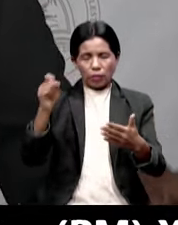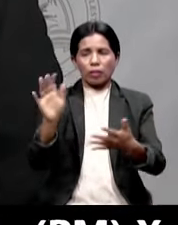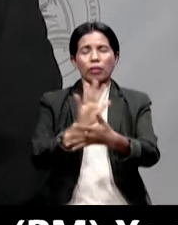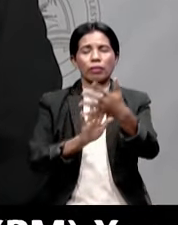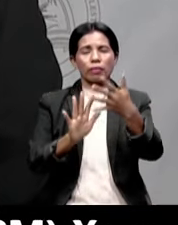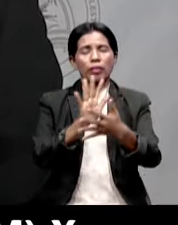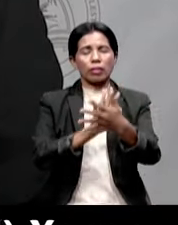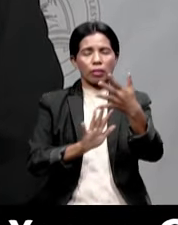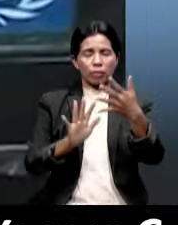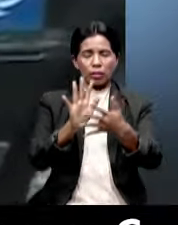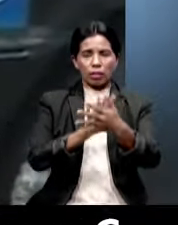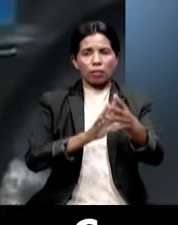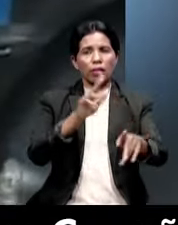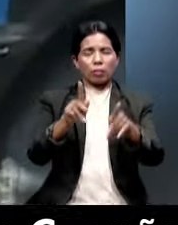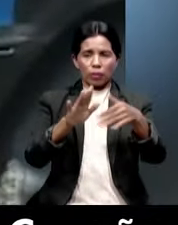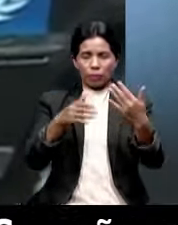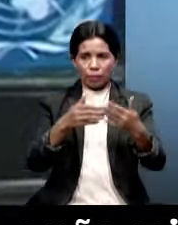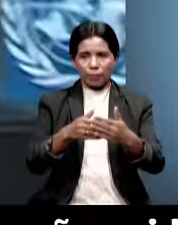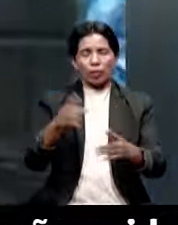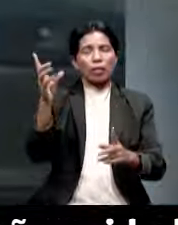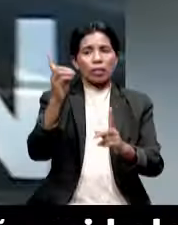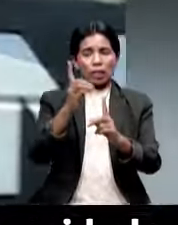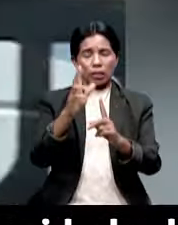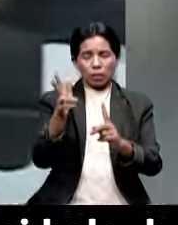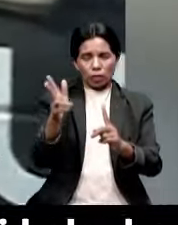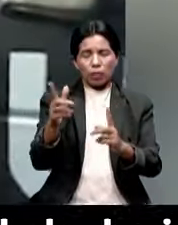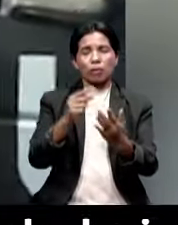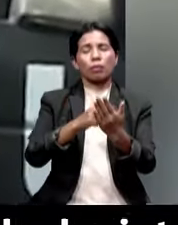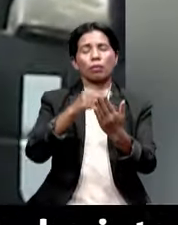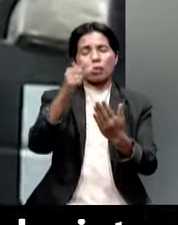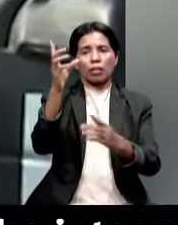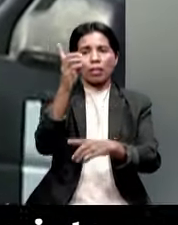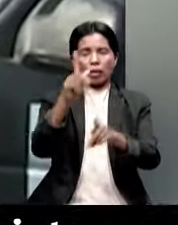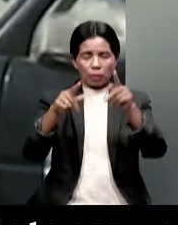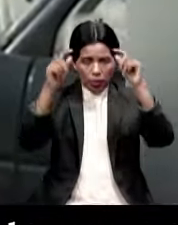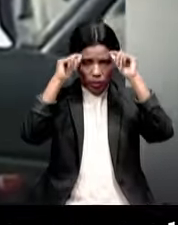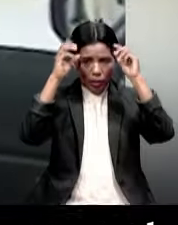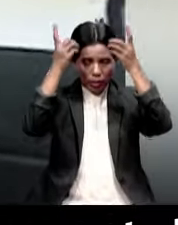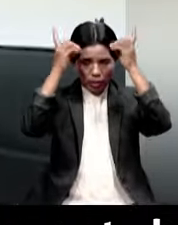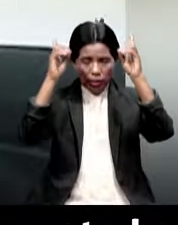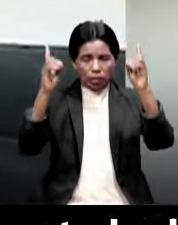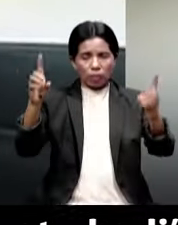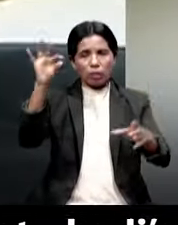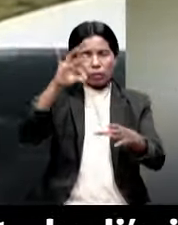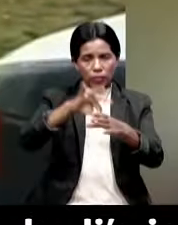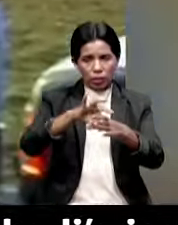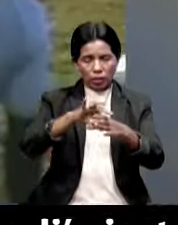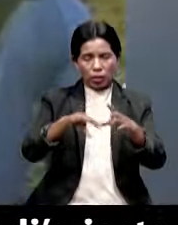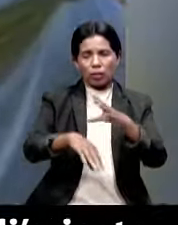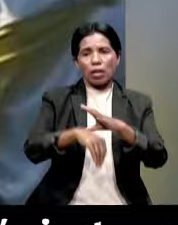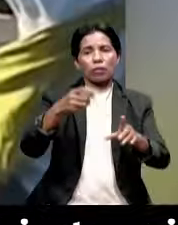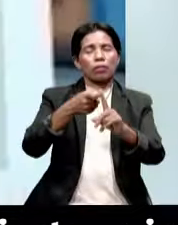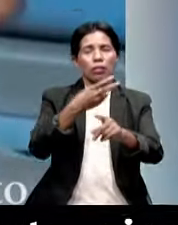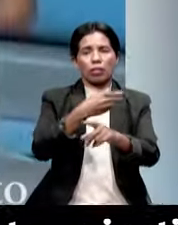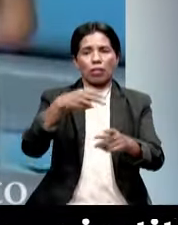povo Nenian. Lorong Consulta Popular hanesang lorong ida nebe povo Timor-Leste decidi lihusi votasang kodi Korean husi Indonesia kodi hamrik mesak